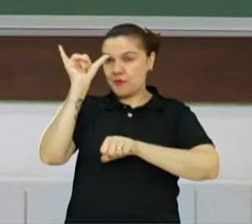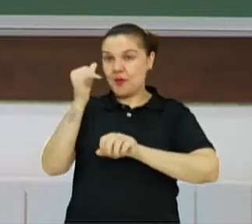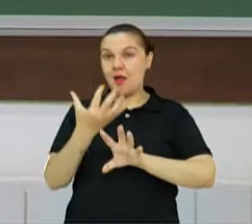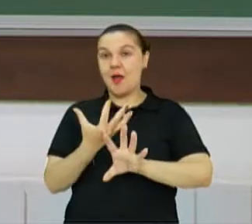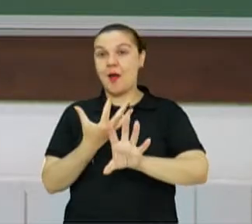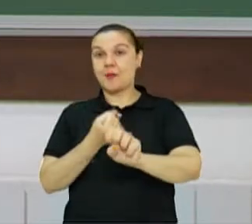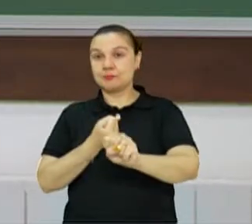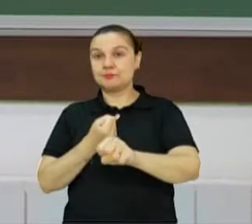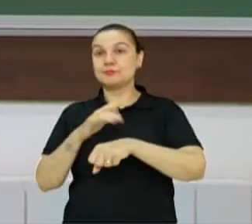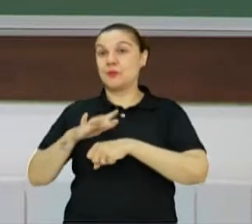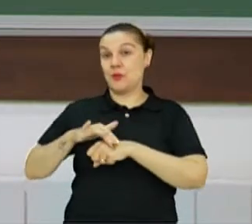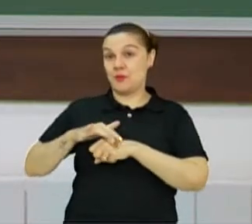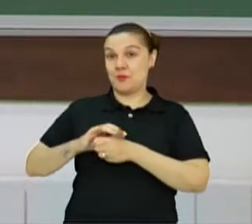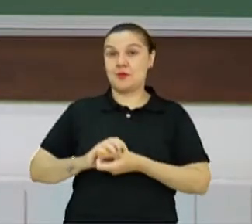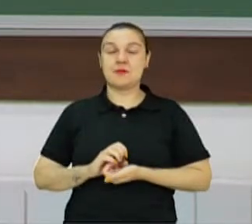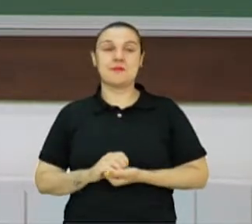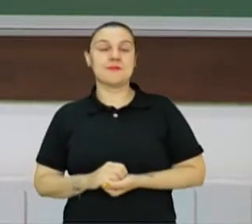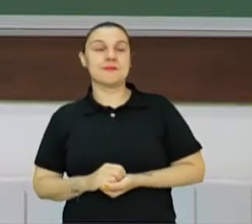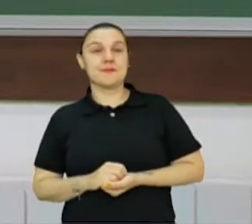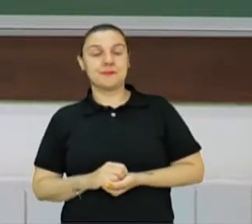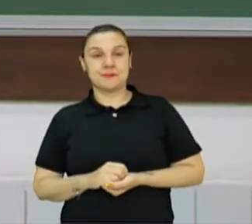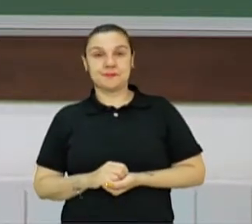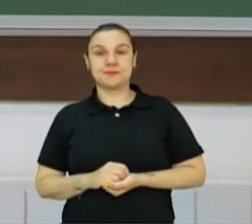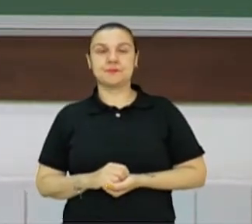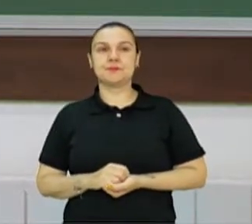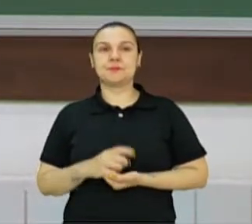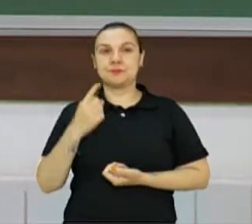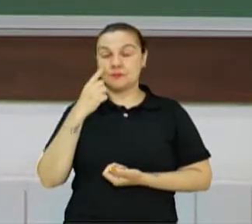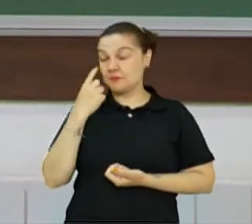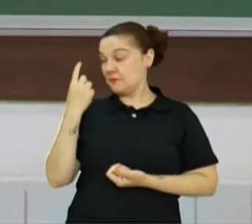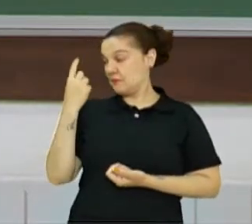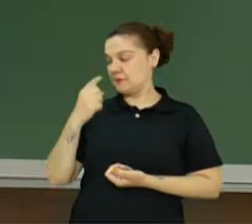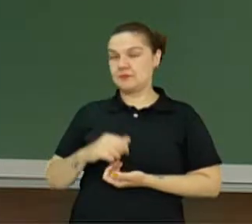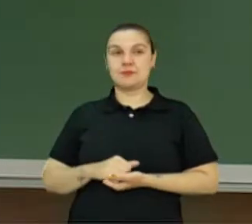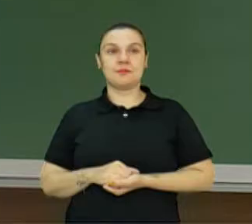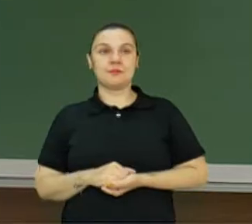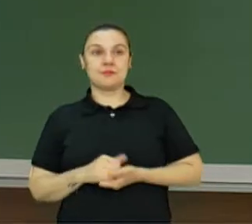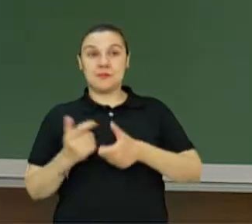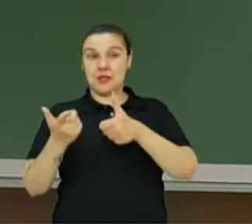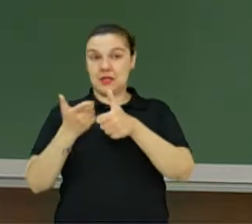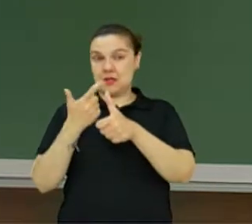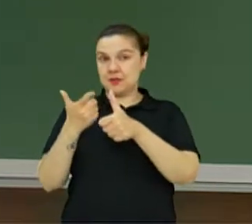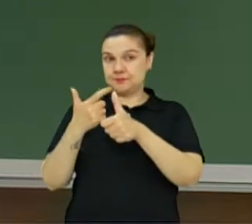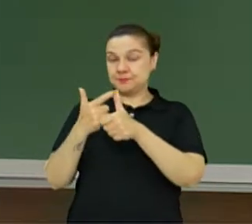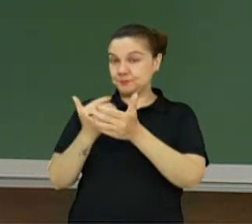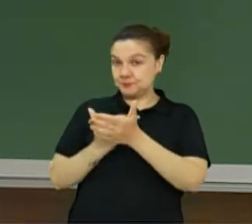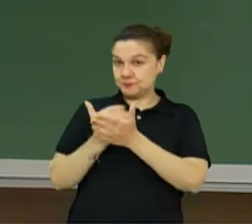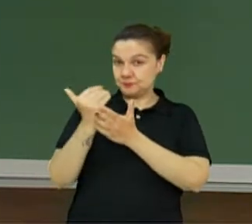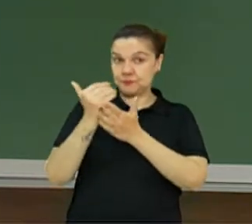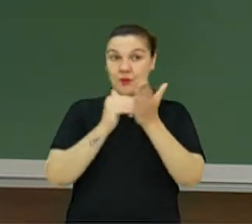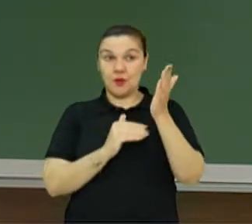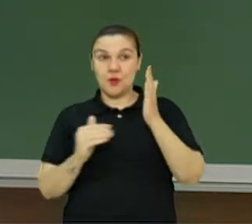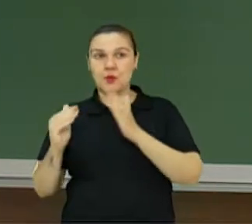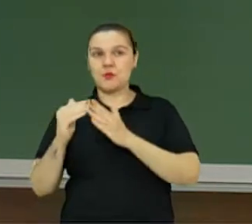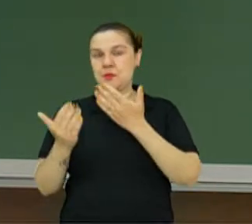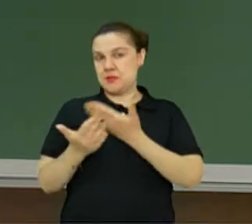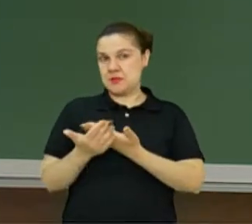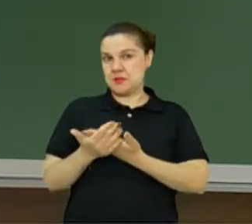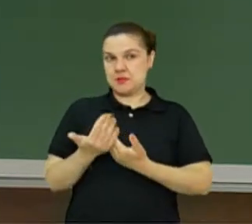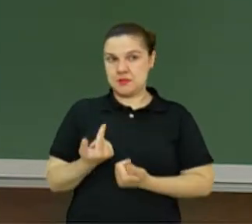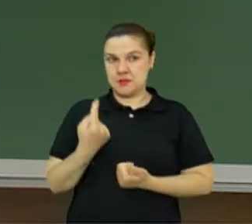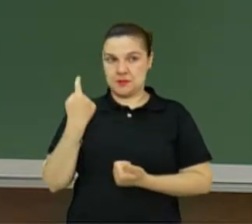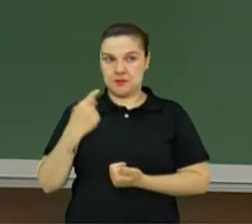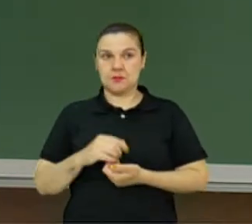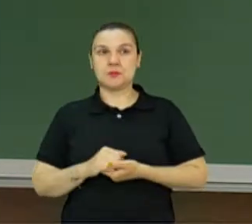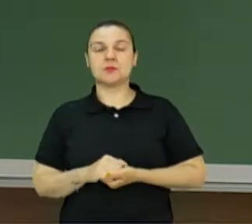doenças também, tá? Então, olha só, antes da gente dar início ao conteúdo dessa aula